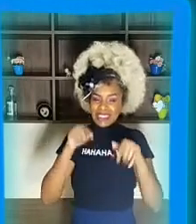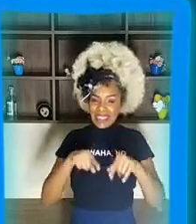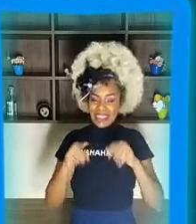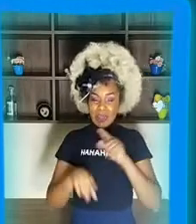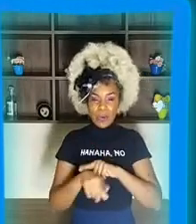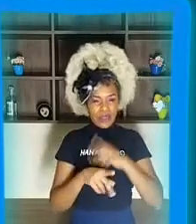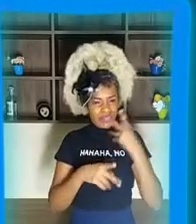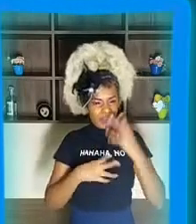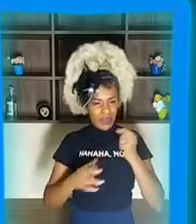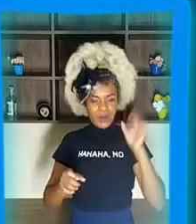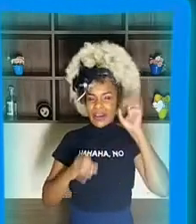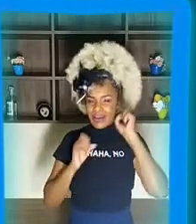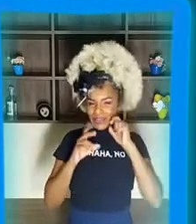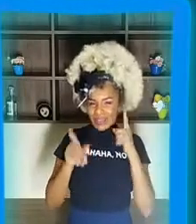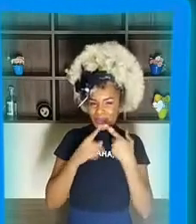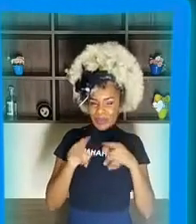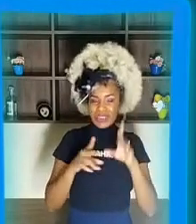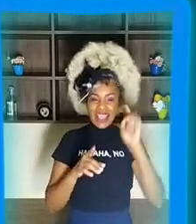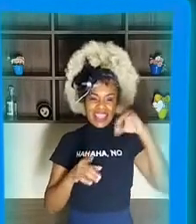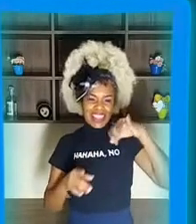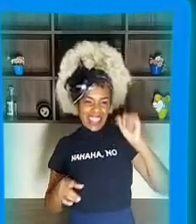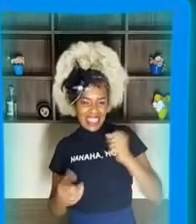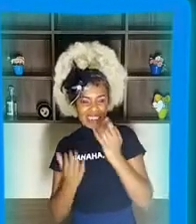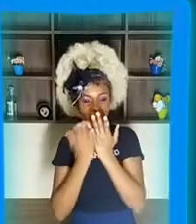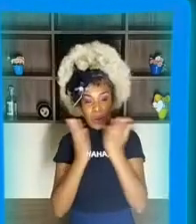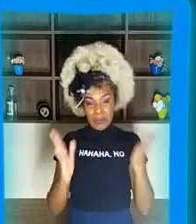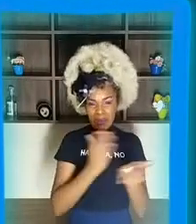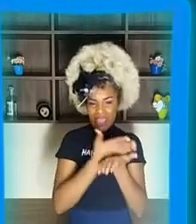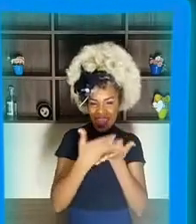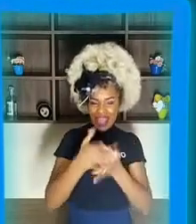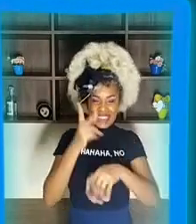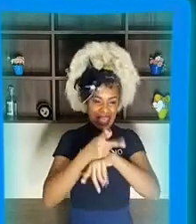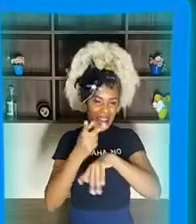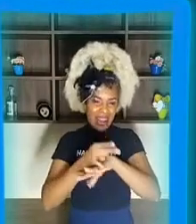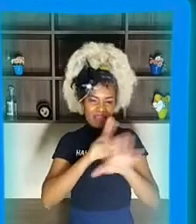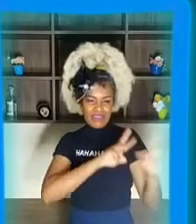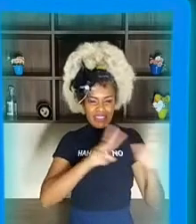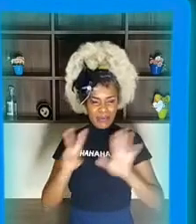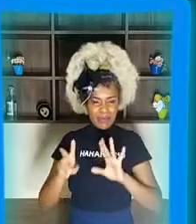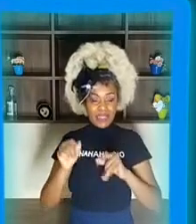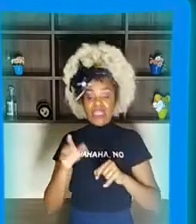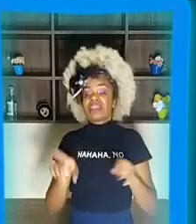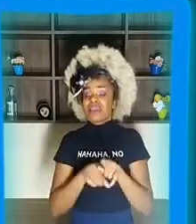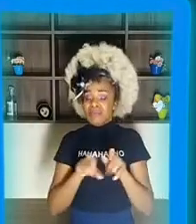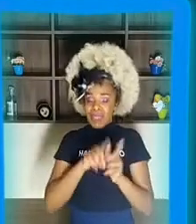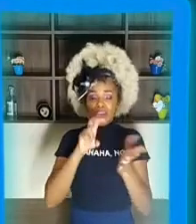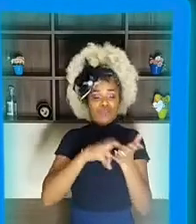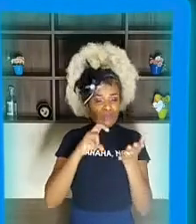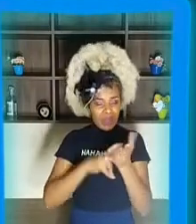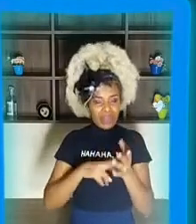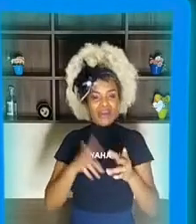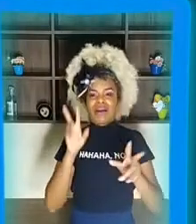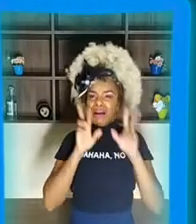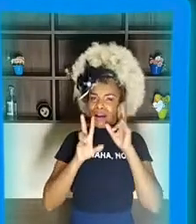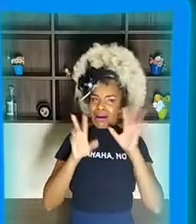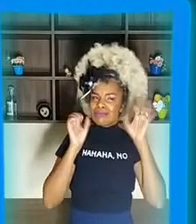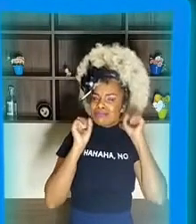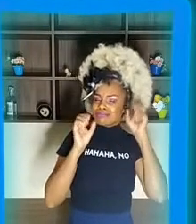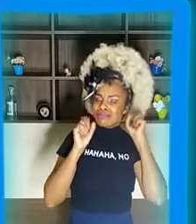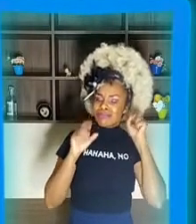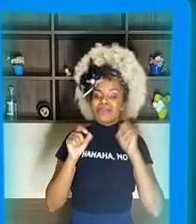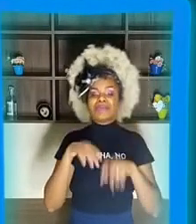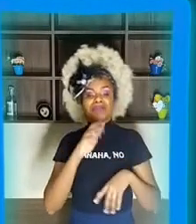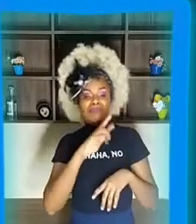Fábio, que escuta, que a música do Denis abre as lives, ele falou que escuta toda manhã também. É, a Marília